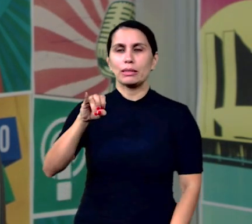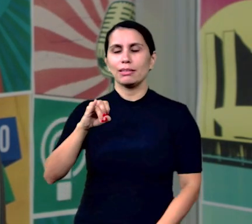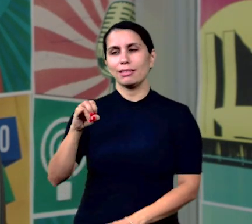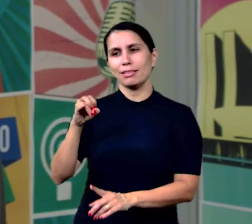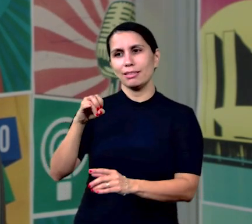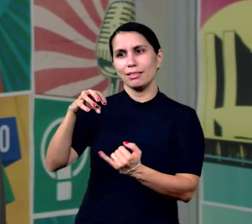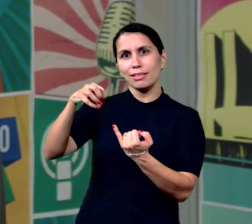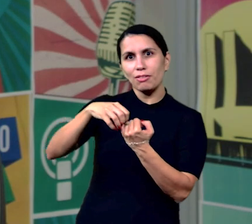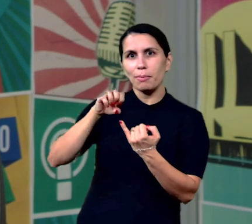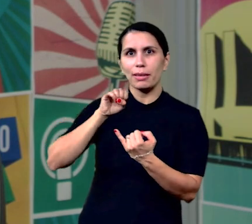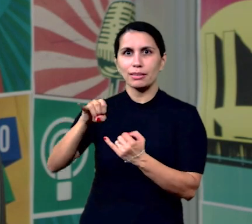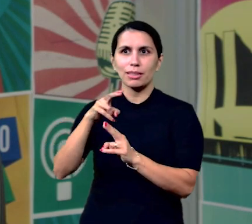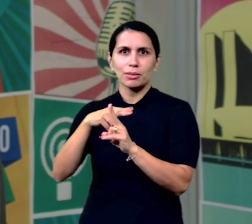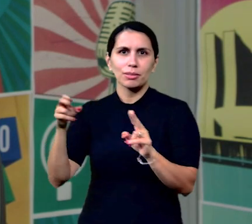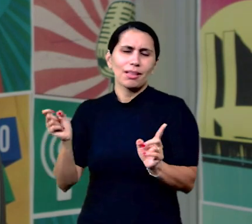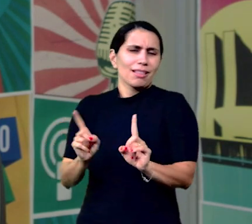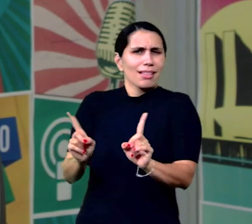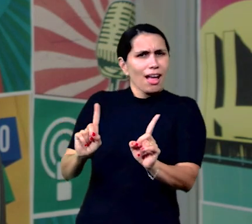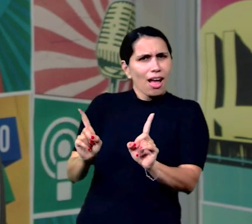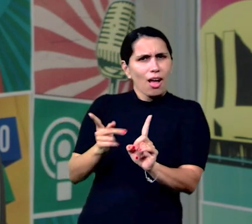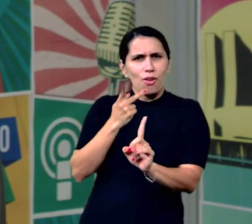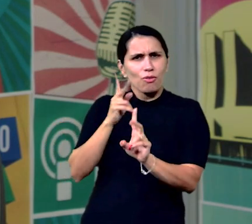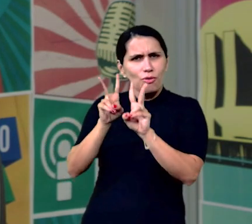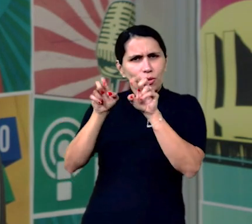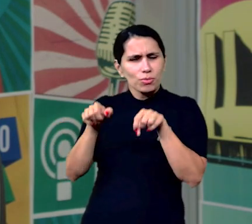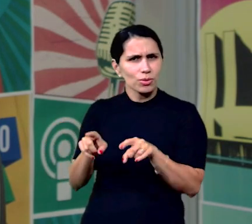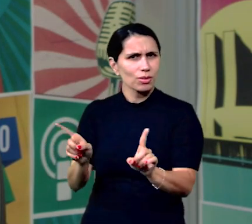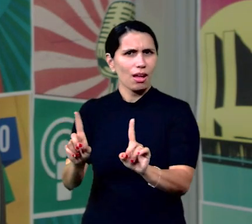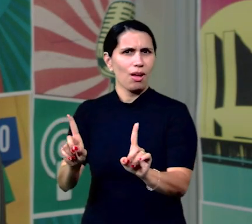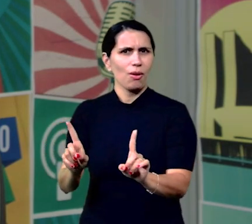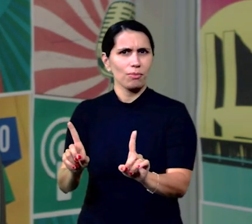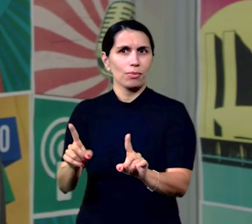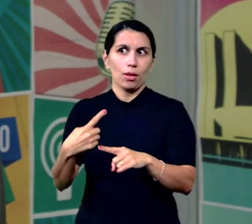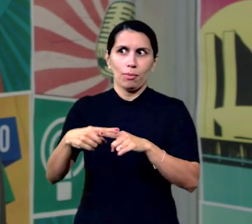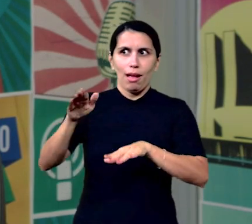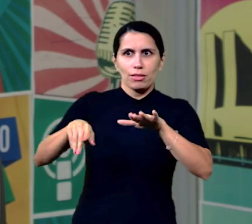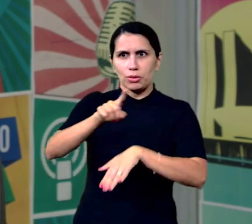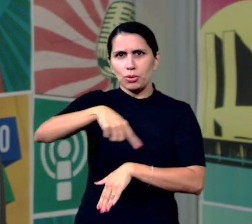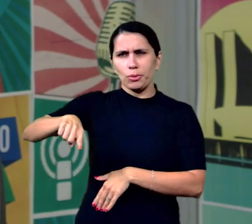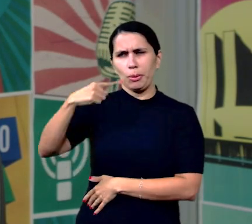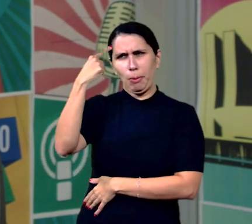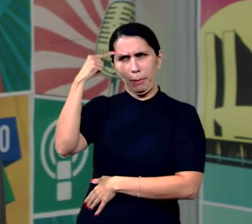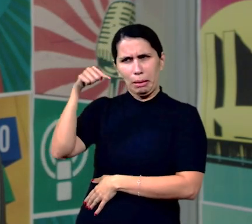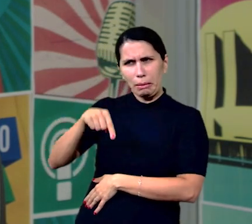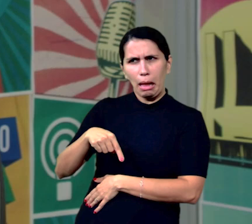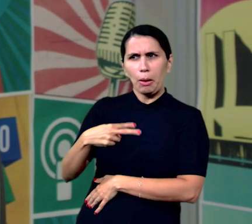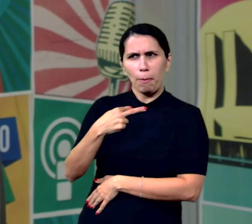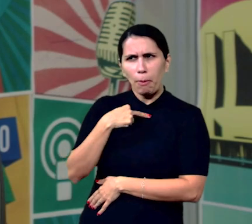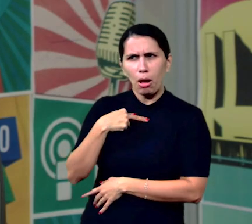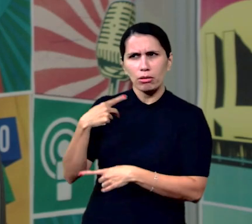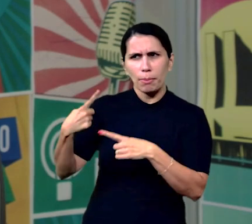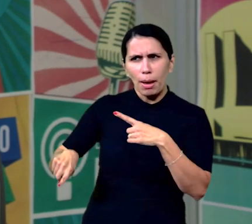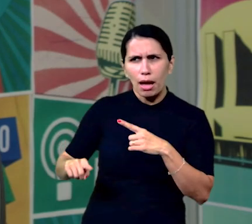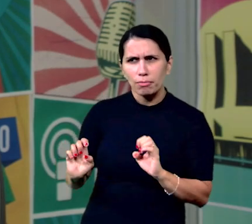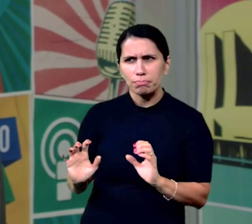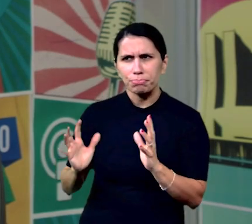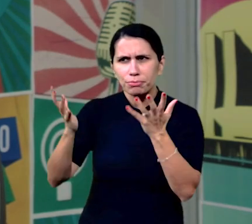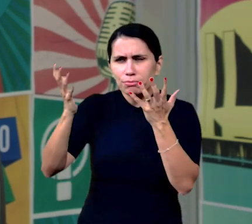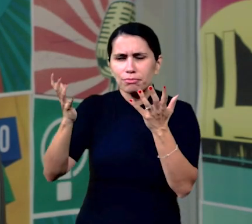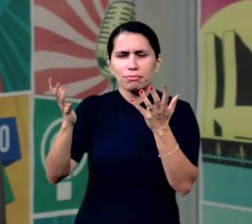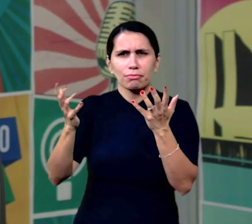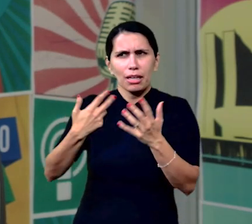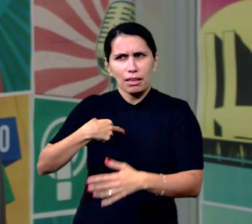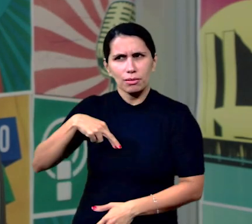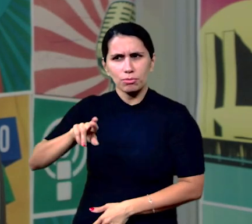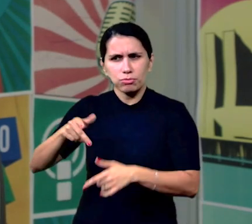Instituto Federal, seja na Universidade de Brasília, não é sobre isso que a gente está falando, não é, que às vezes levam para esse lado, não é sobre um interdito à religião no